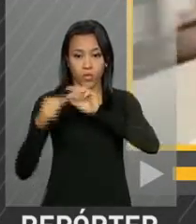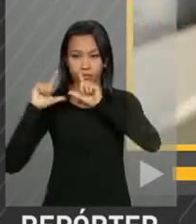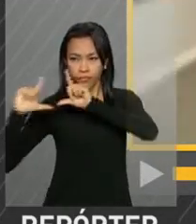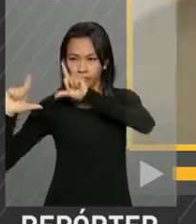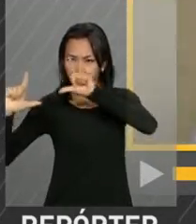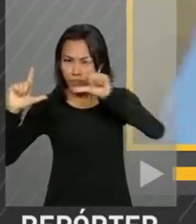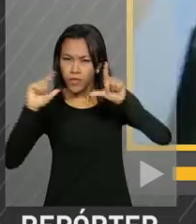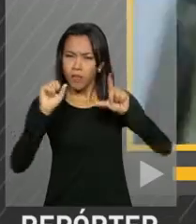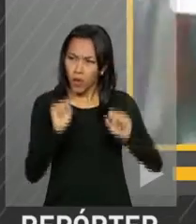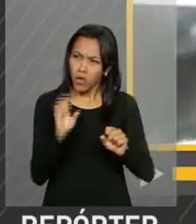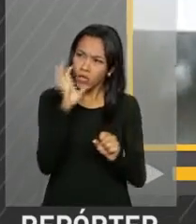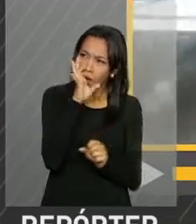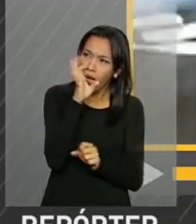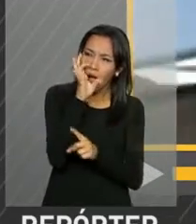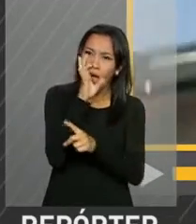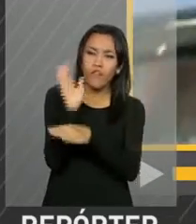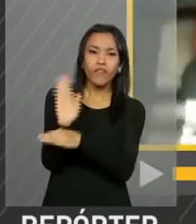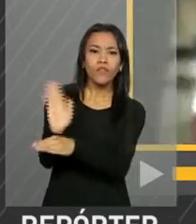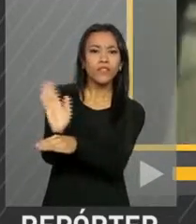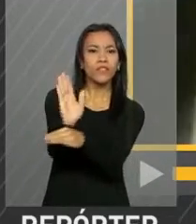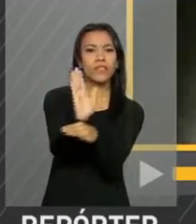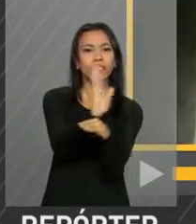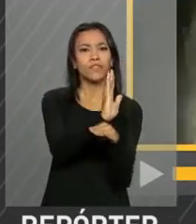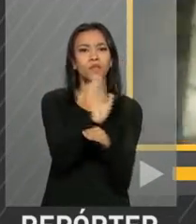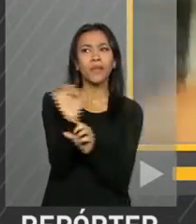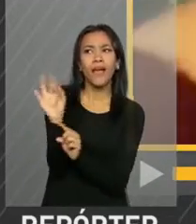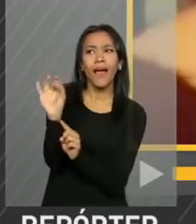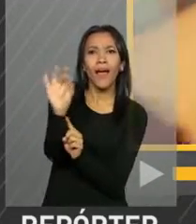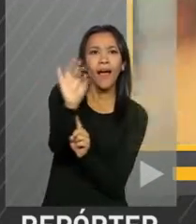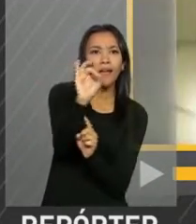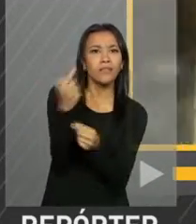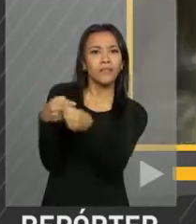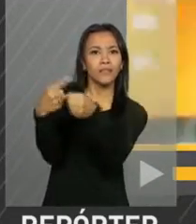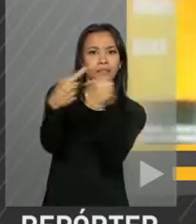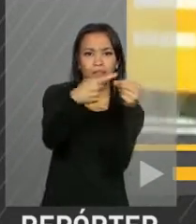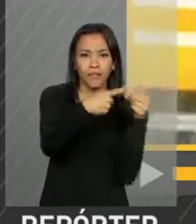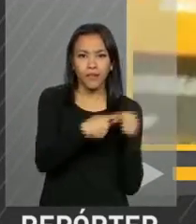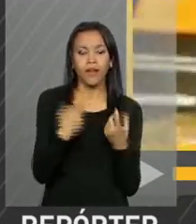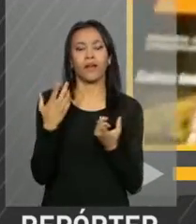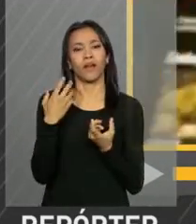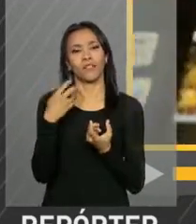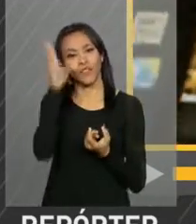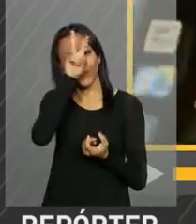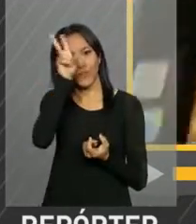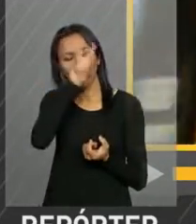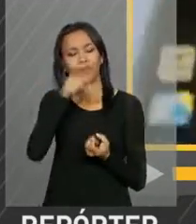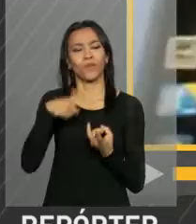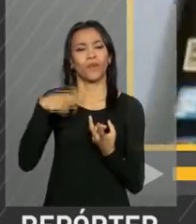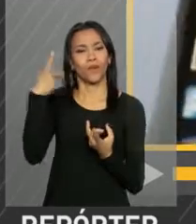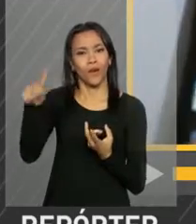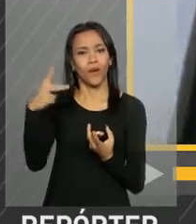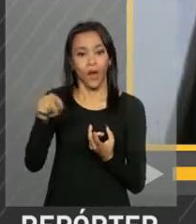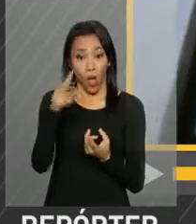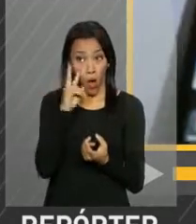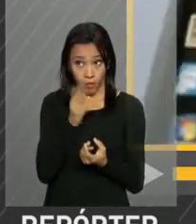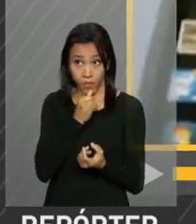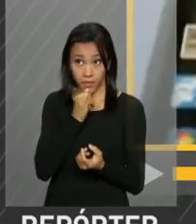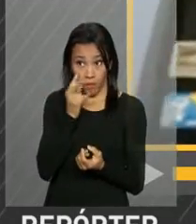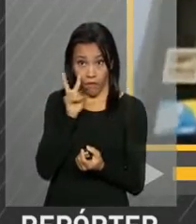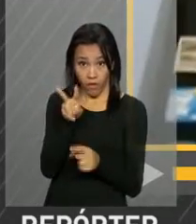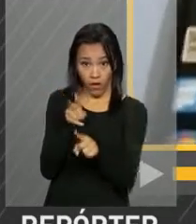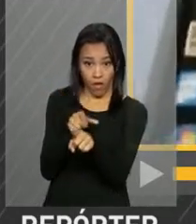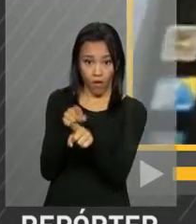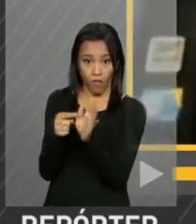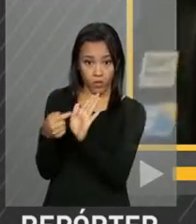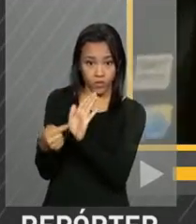conferir vídeos itinerantes sobre cada cidade, sobre cada patrimônio. Aqui, por exemplo, a gente pode